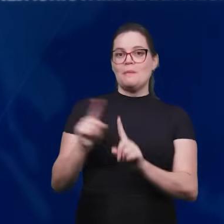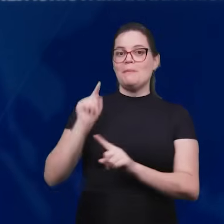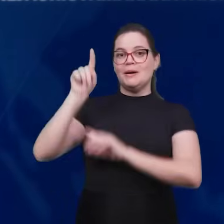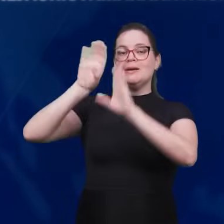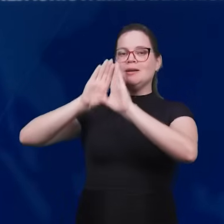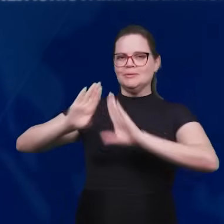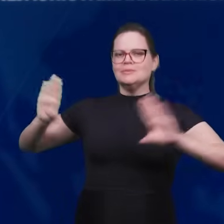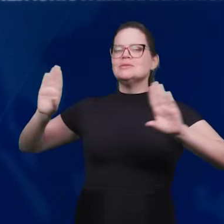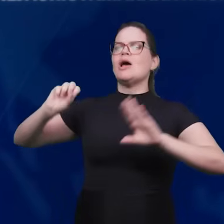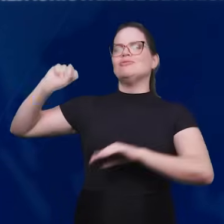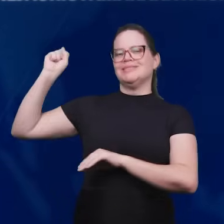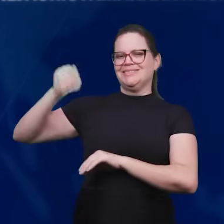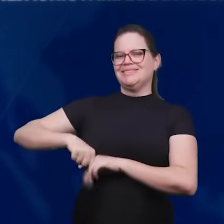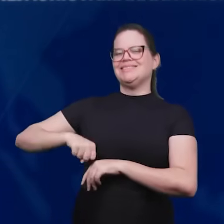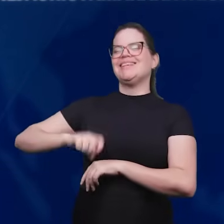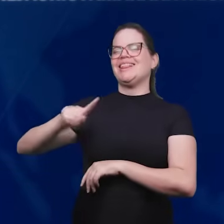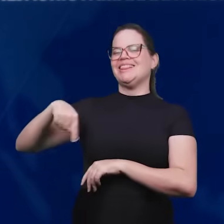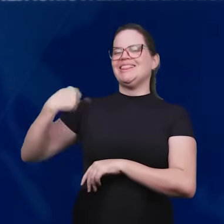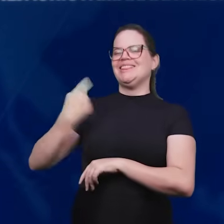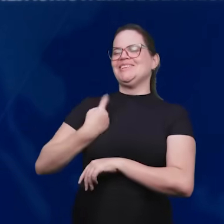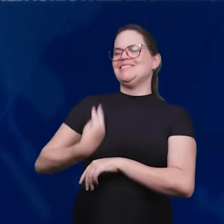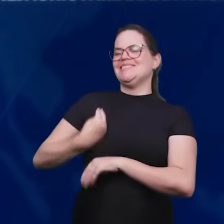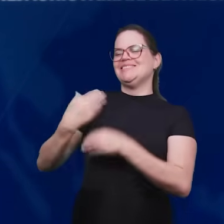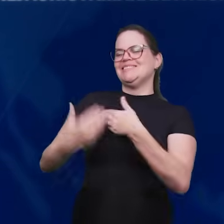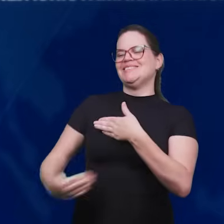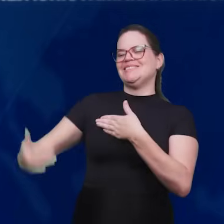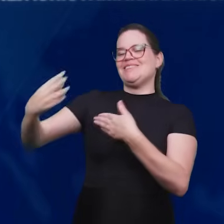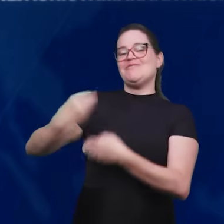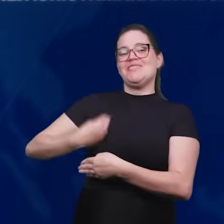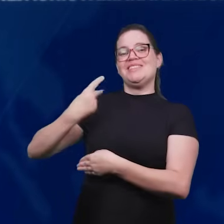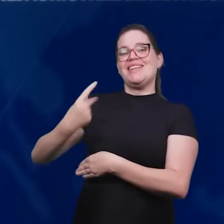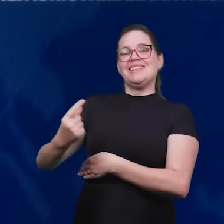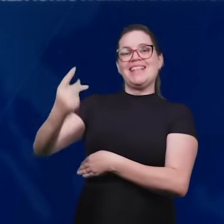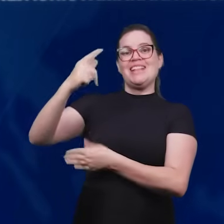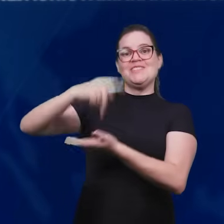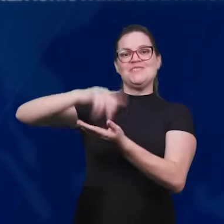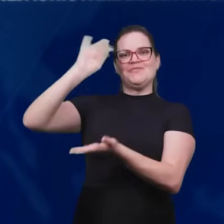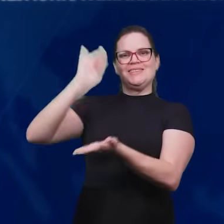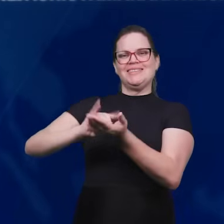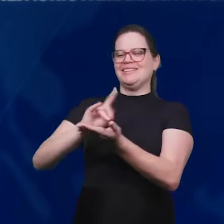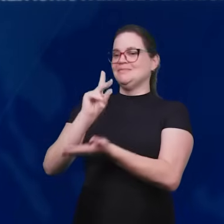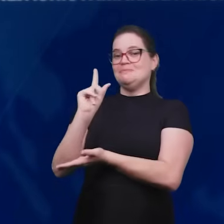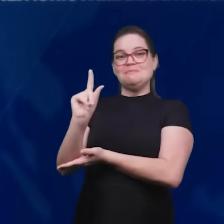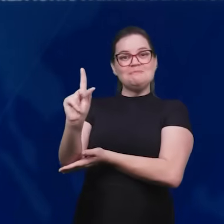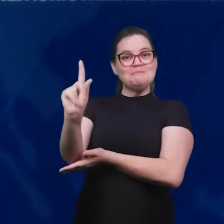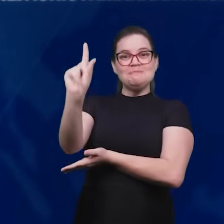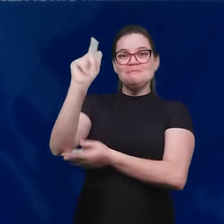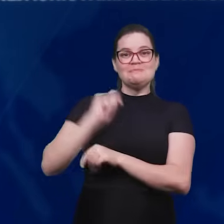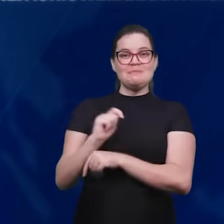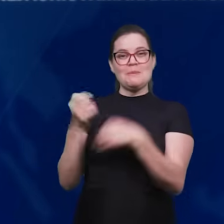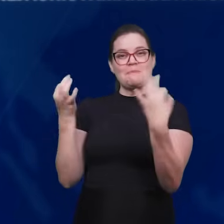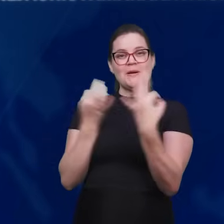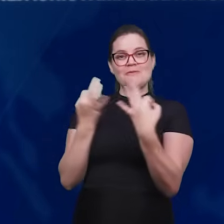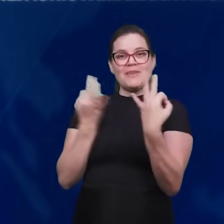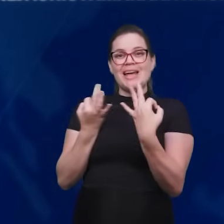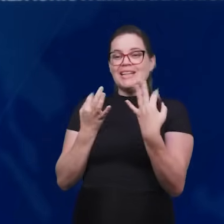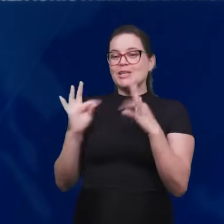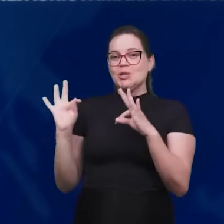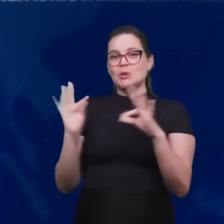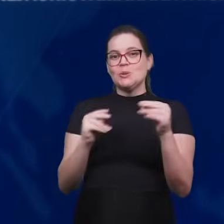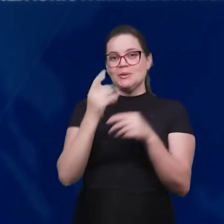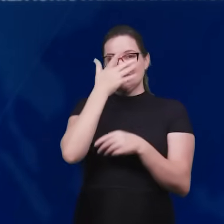nós iremos começar a verdadeira vida, a vida que não tem fim, a vida perfeita que todo mundo